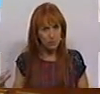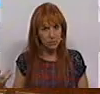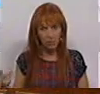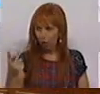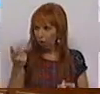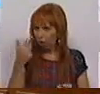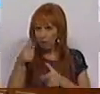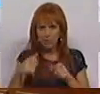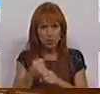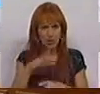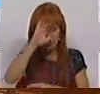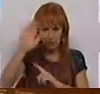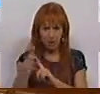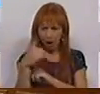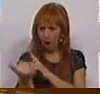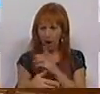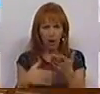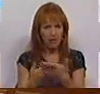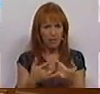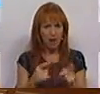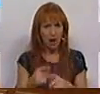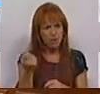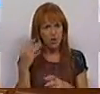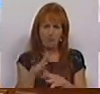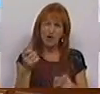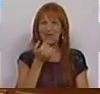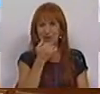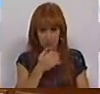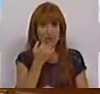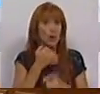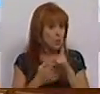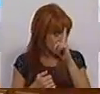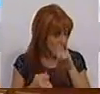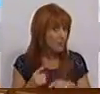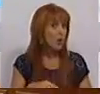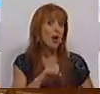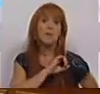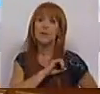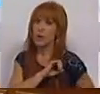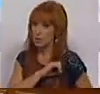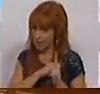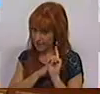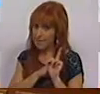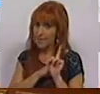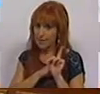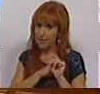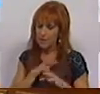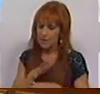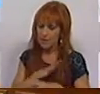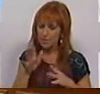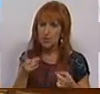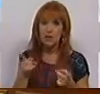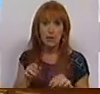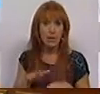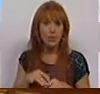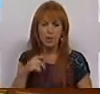ingente dos funcionários consulares, que leva, há bocadinho a maioria riu-se, mas riu-se também por ignorância da maioria e